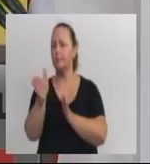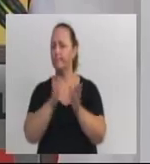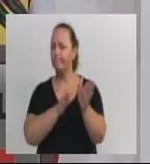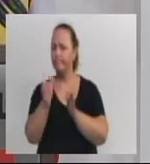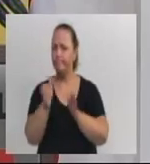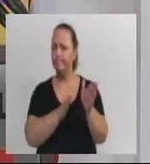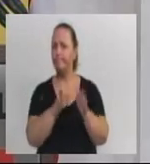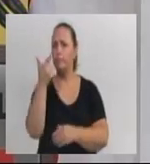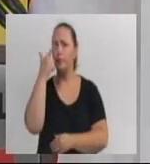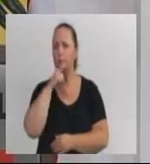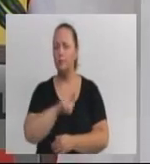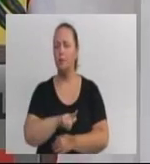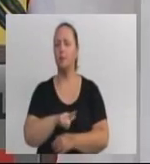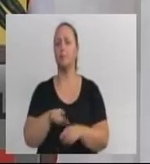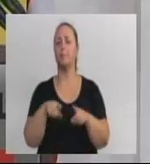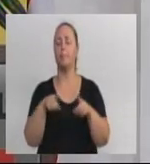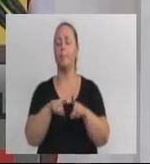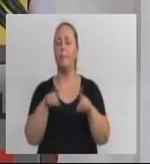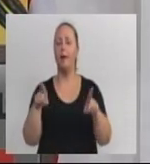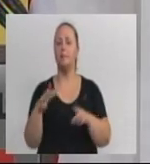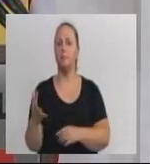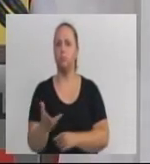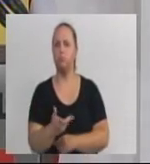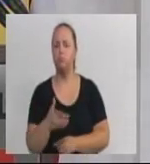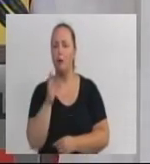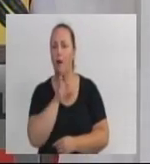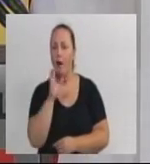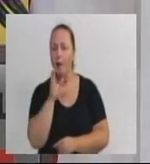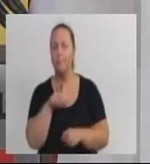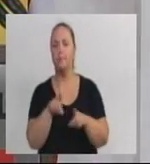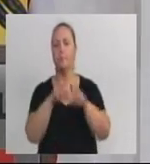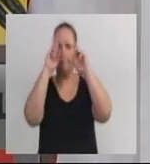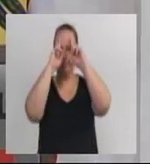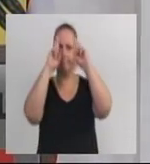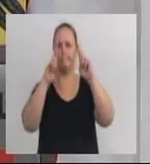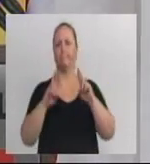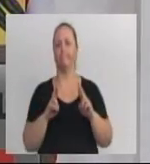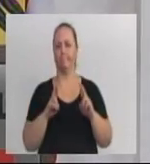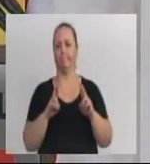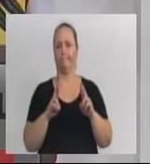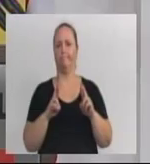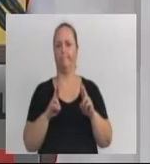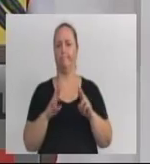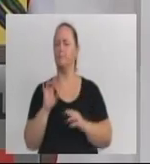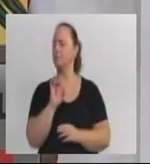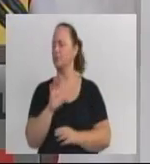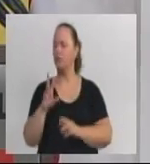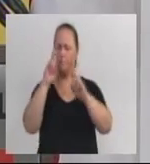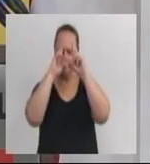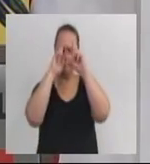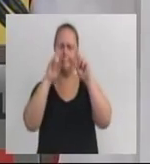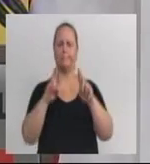acessibilidade, de rapidez e de respeito. Só respeito. E